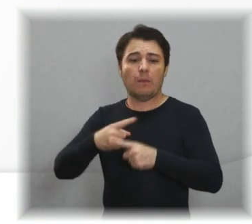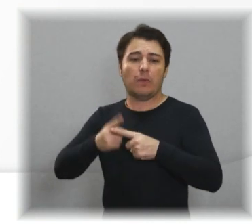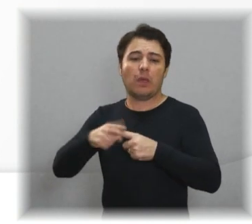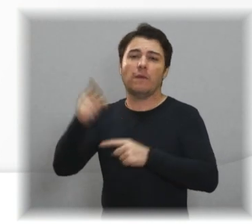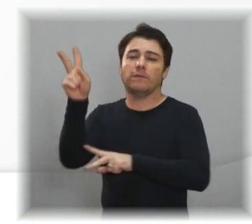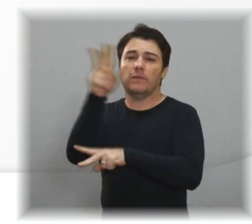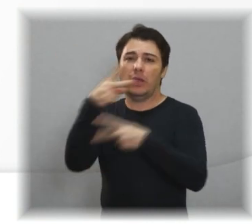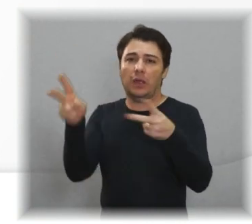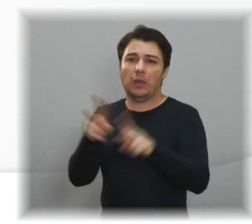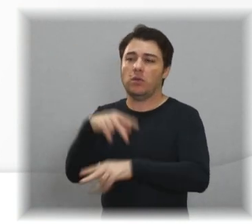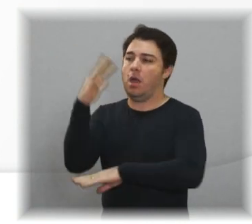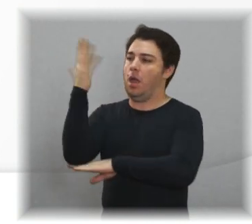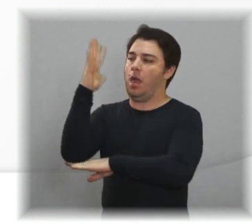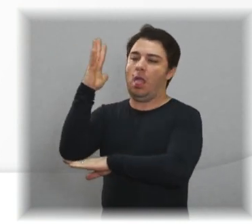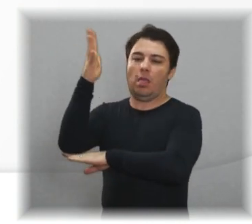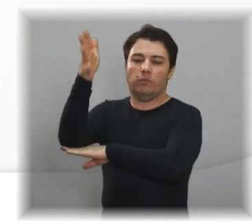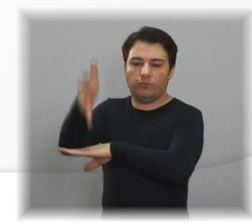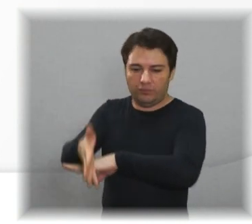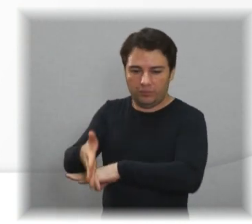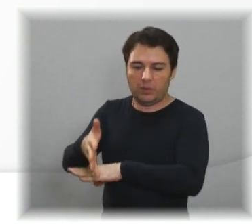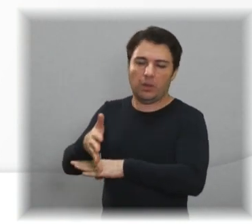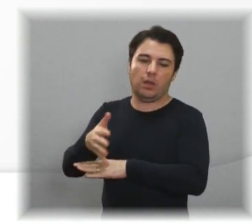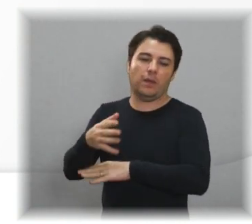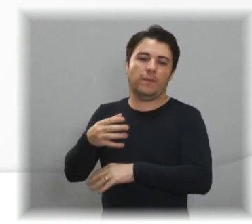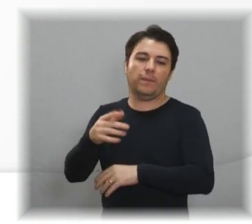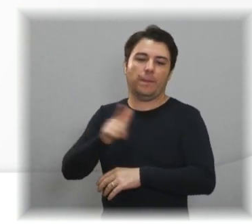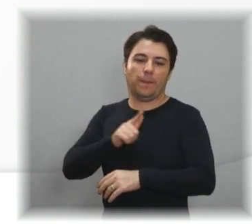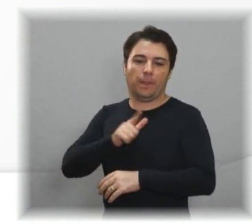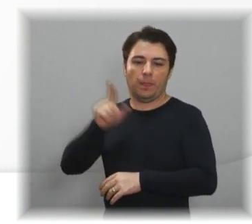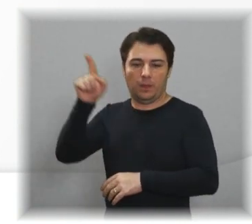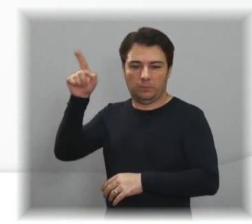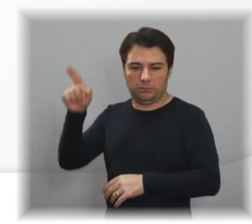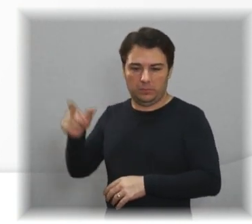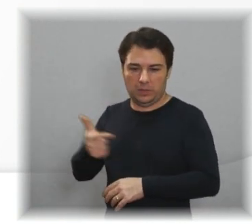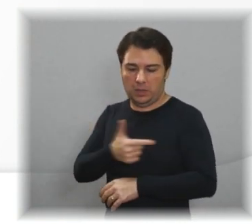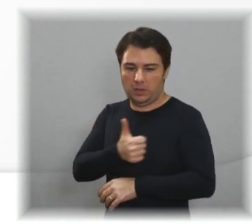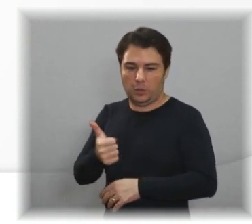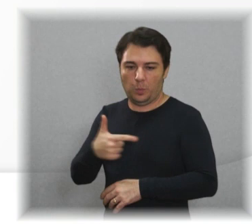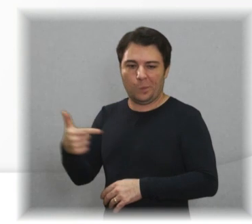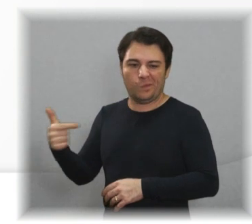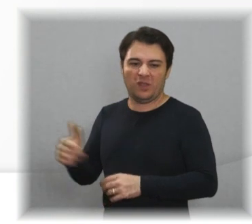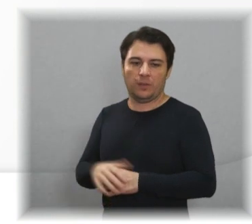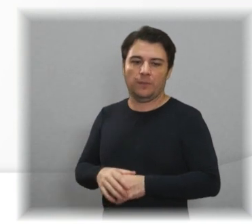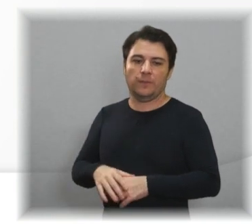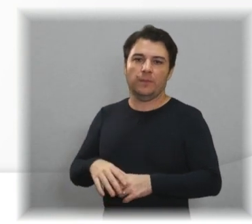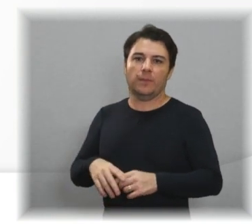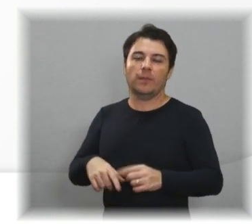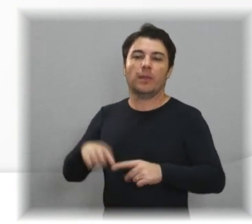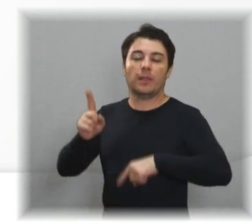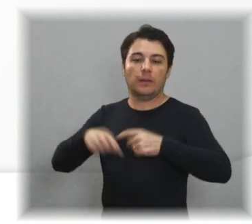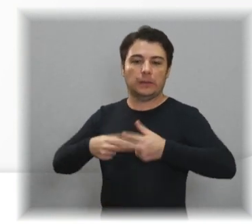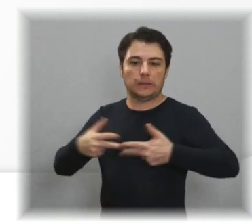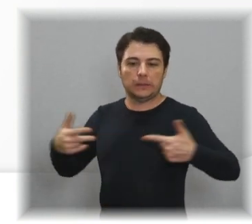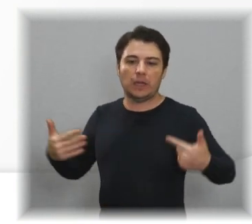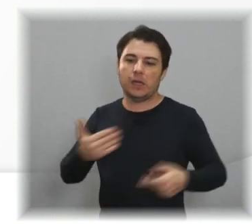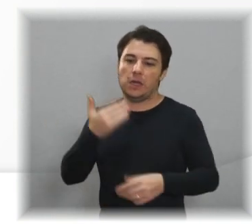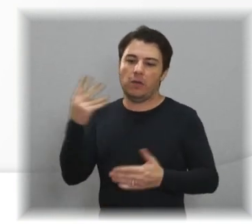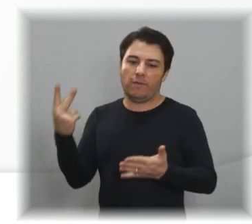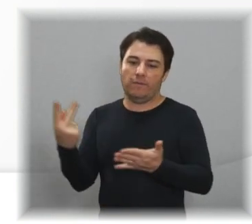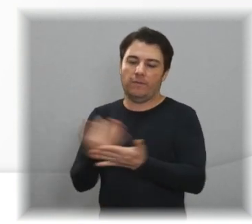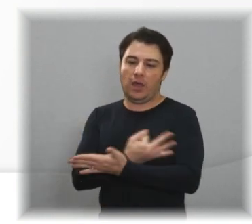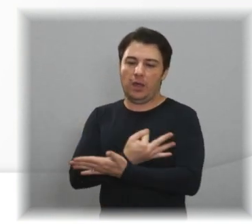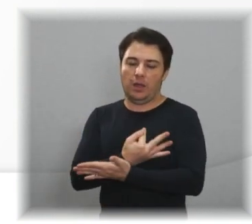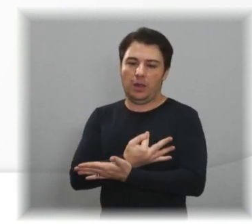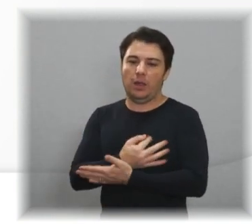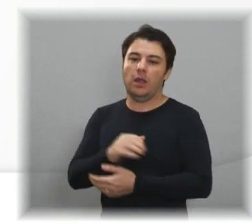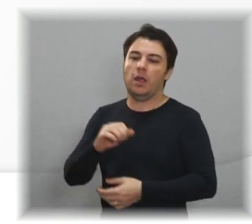árvore 32 mil clientes atingido por árvore 122 eventos falha material equipamento que é causado por